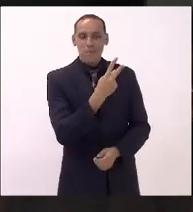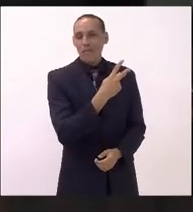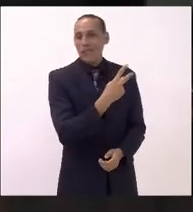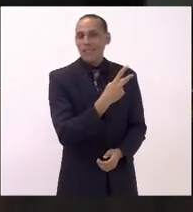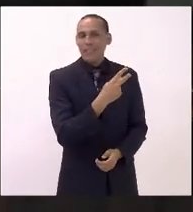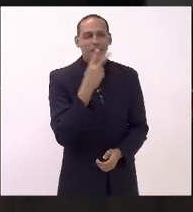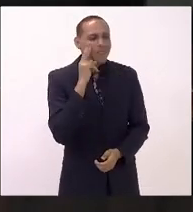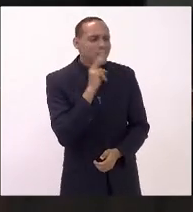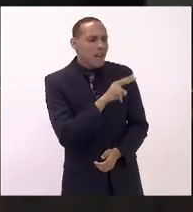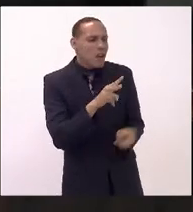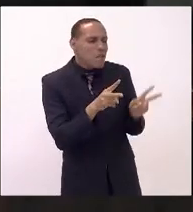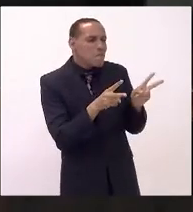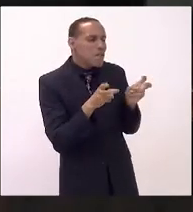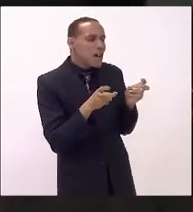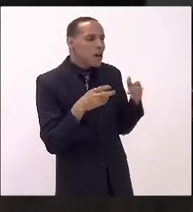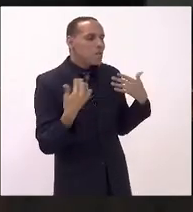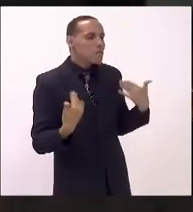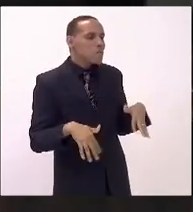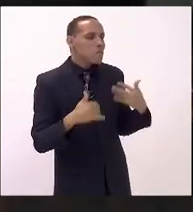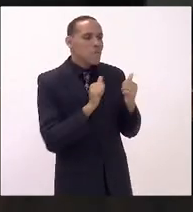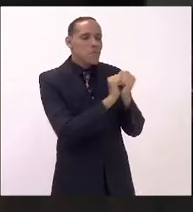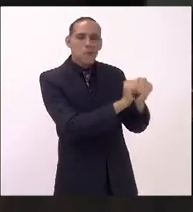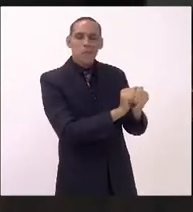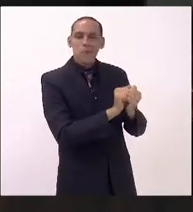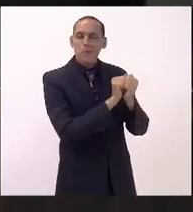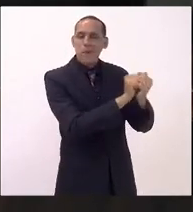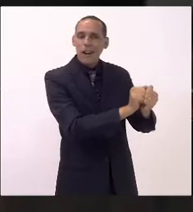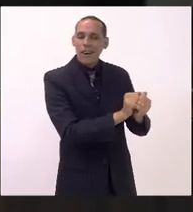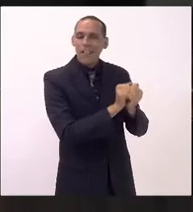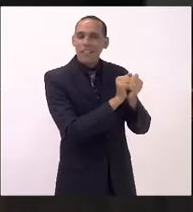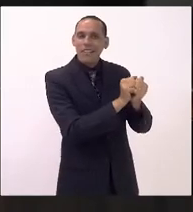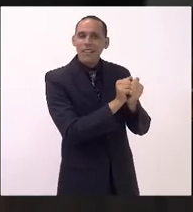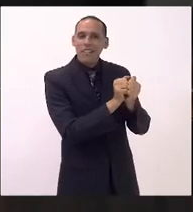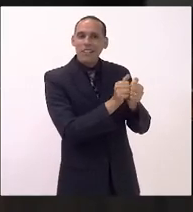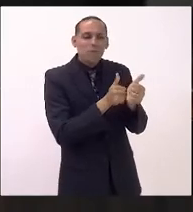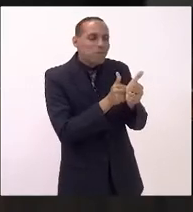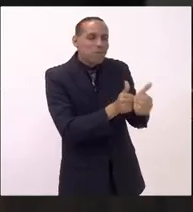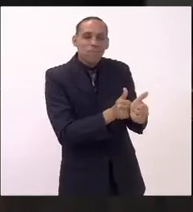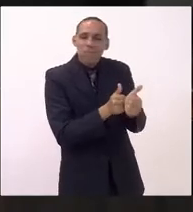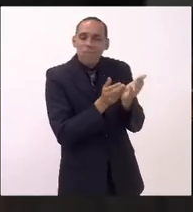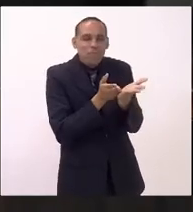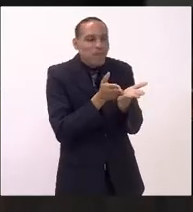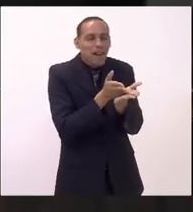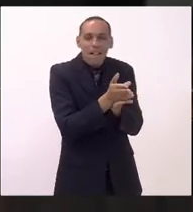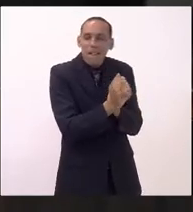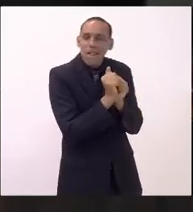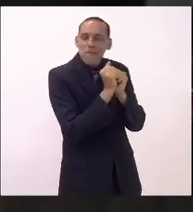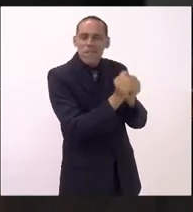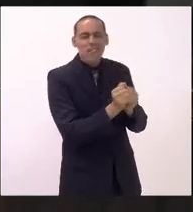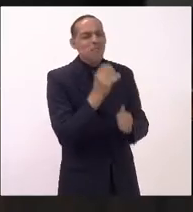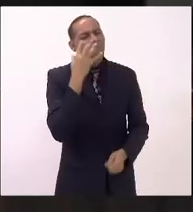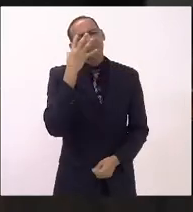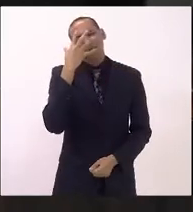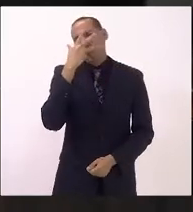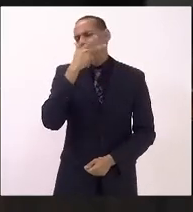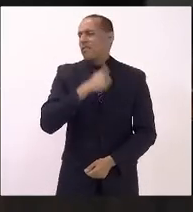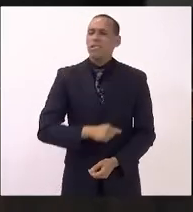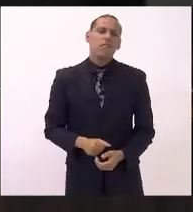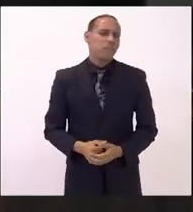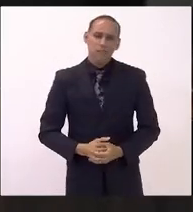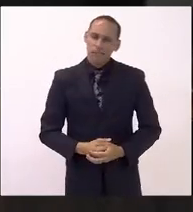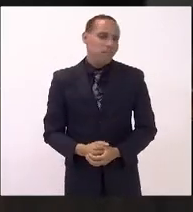nessa família que está ali junta, que segue junta. Então, assim, Que bonito, bonito da